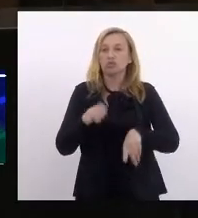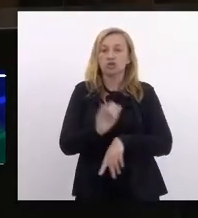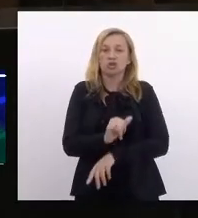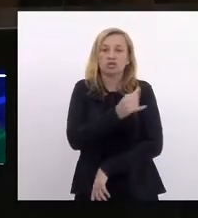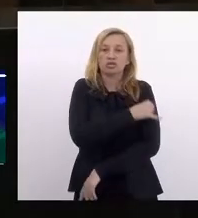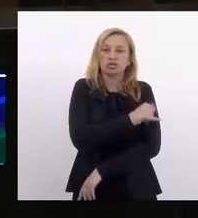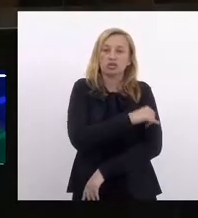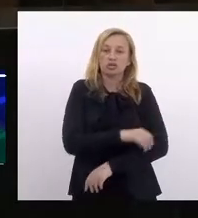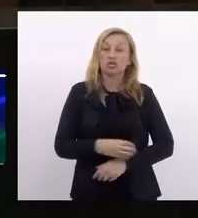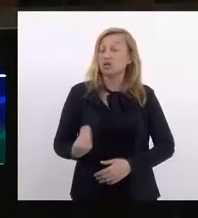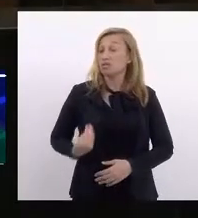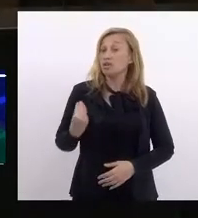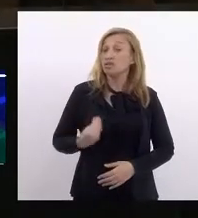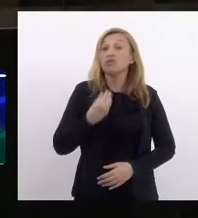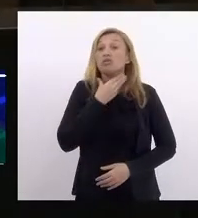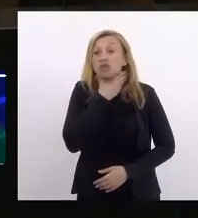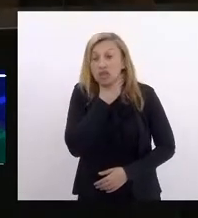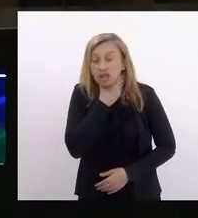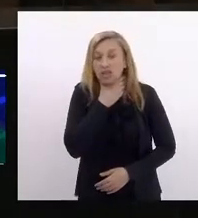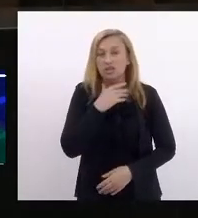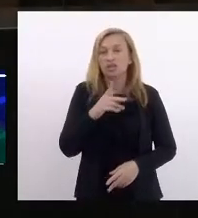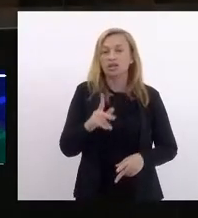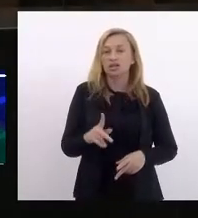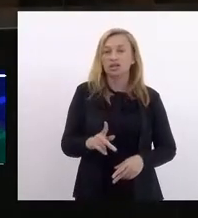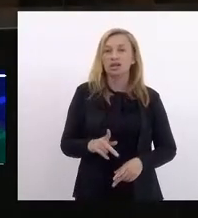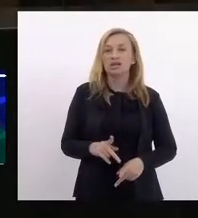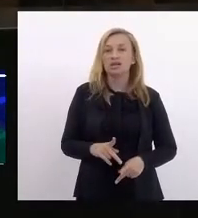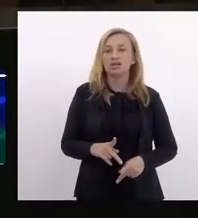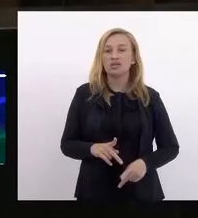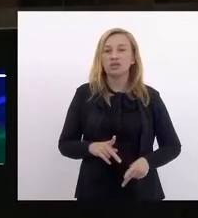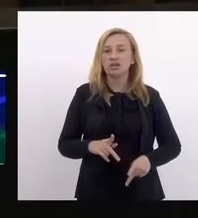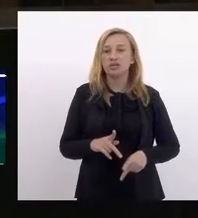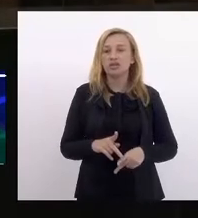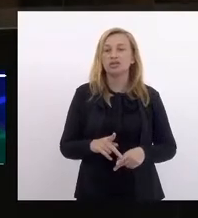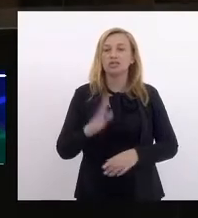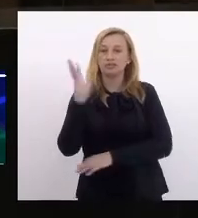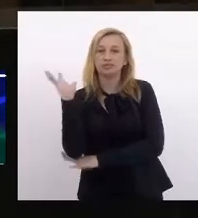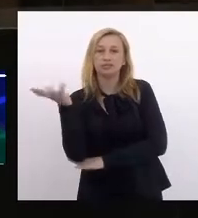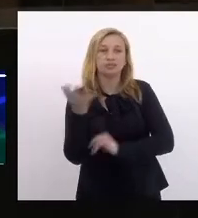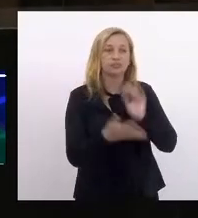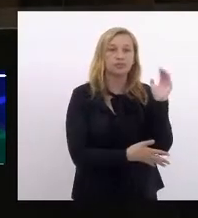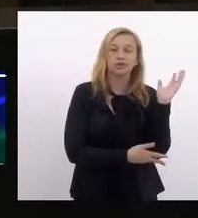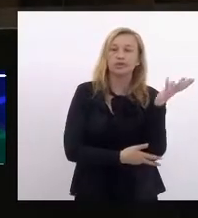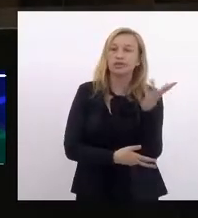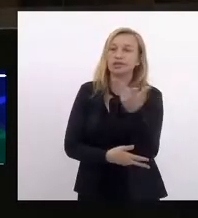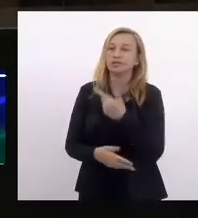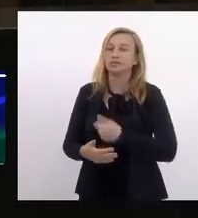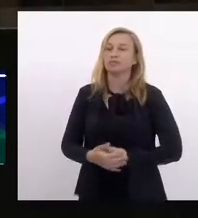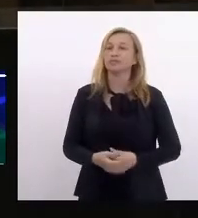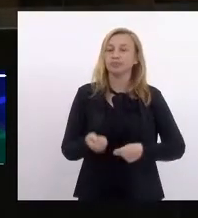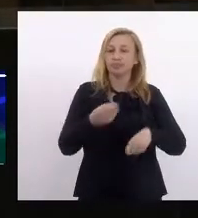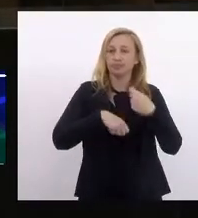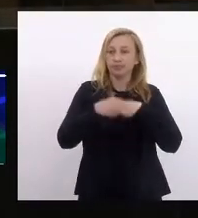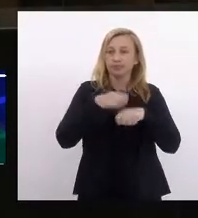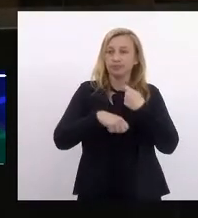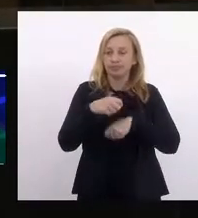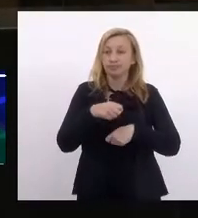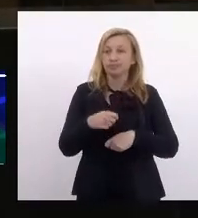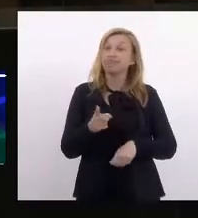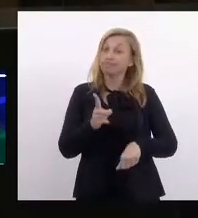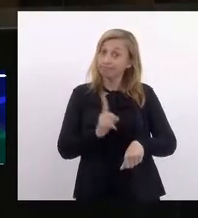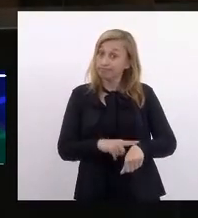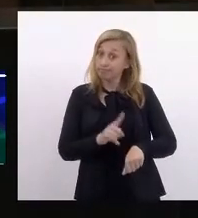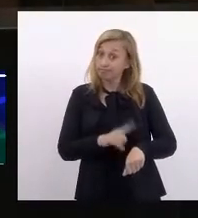Janeiro. Estamos vivendo uma crise ambiental, estamos vivendo uma crise econômica sem precedentes que, nesse